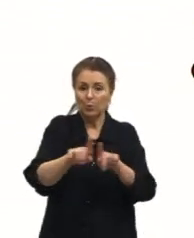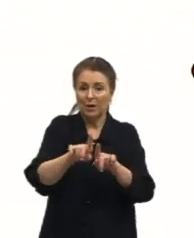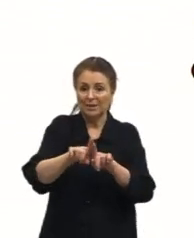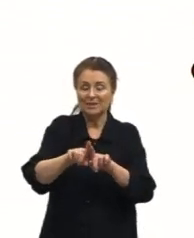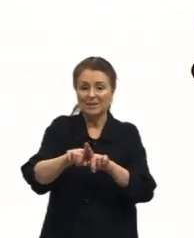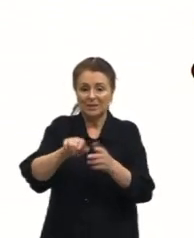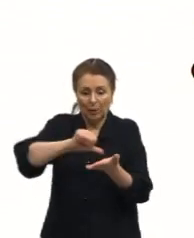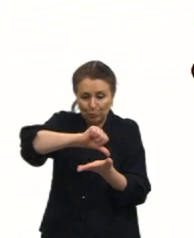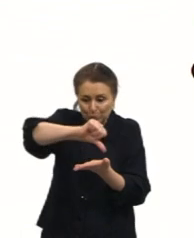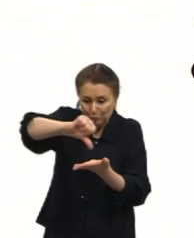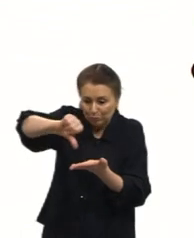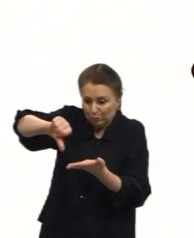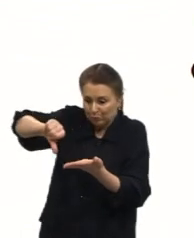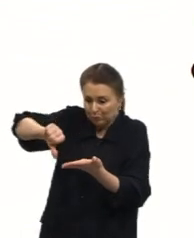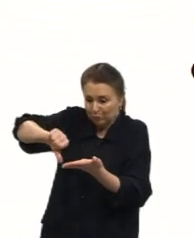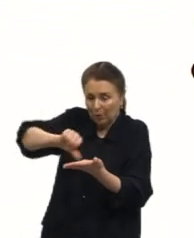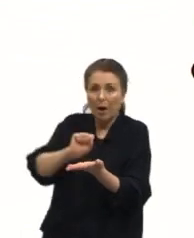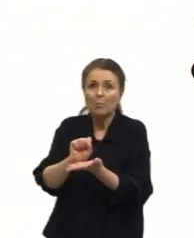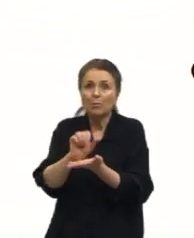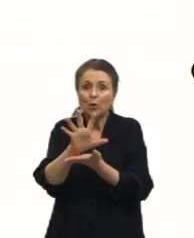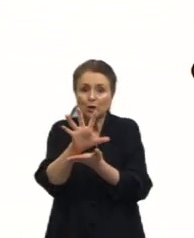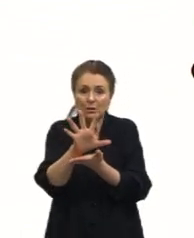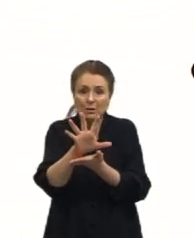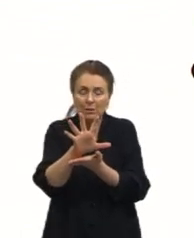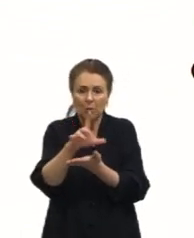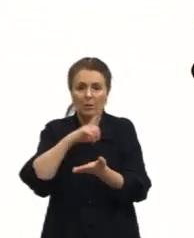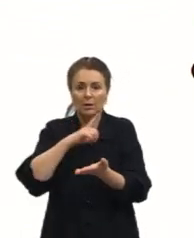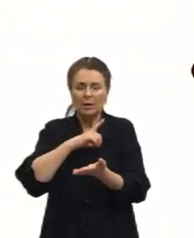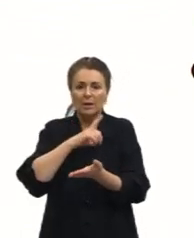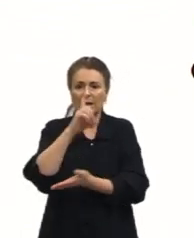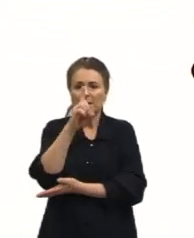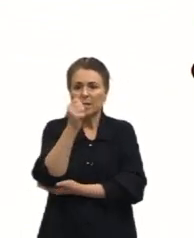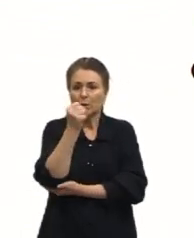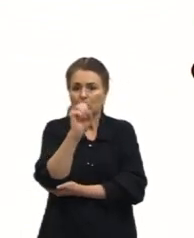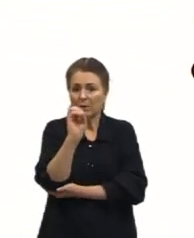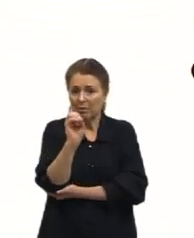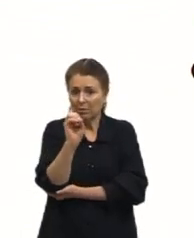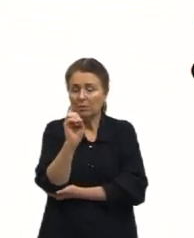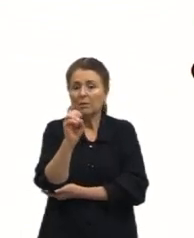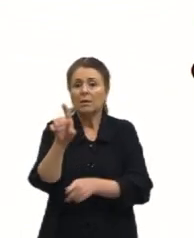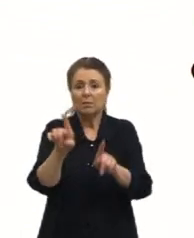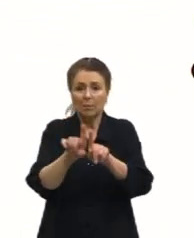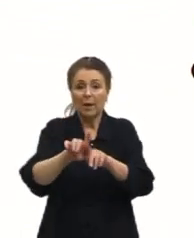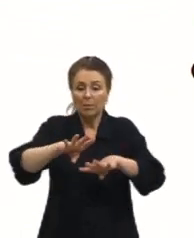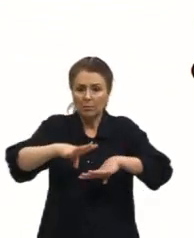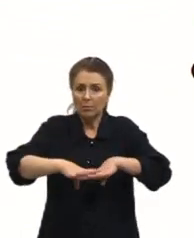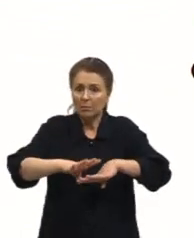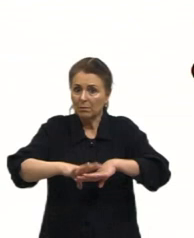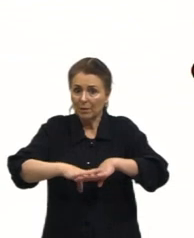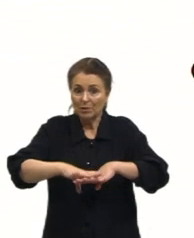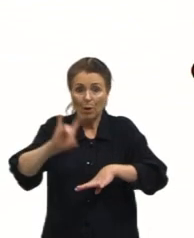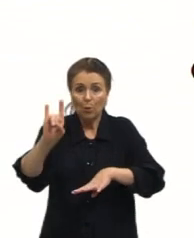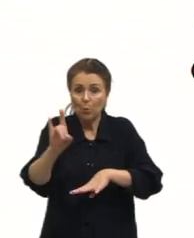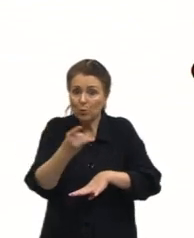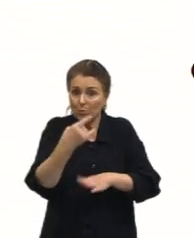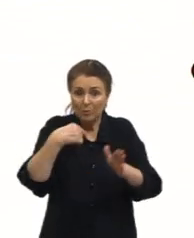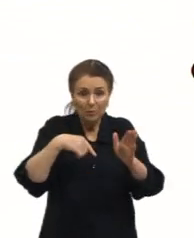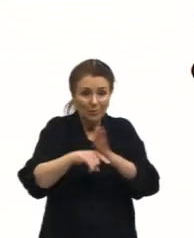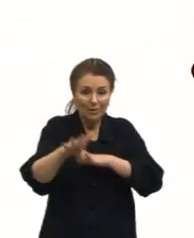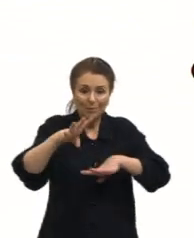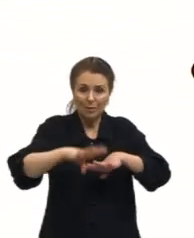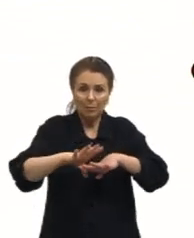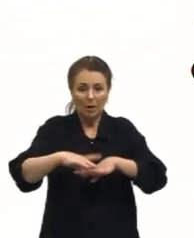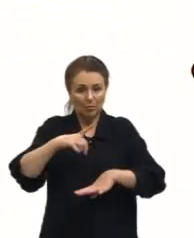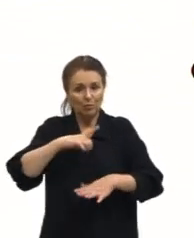entrando projeções cartográficas por exemplo tá na 180 que é que é matemática é a última da Matemática é a última Inclusive